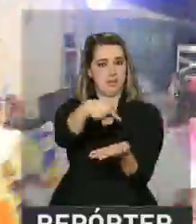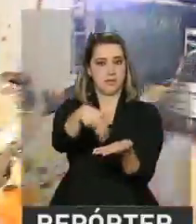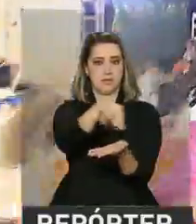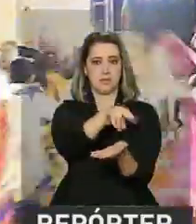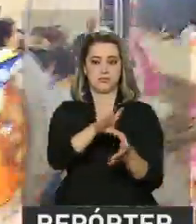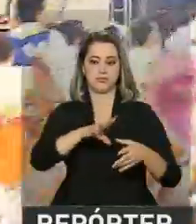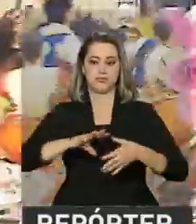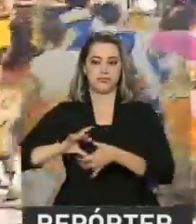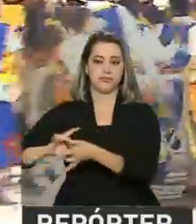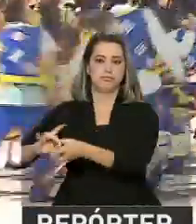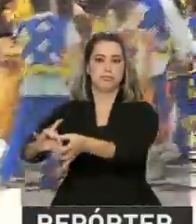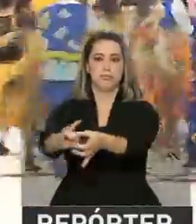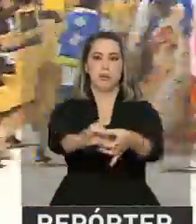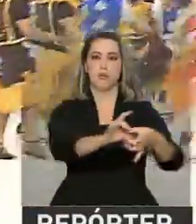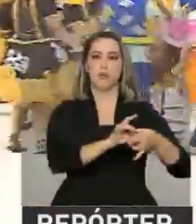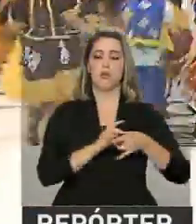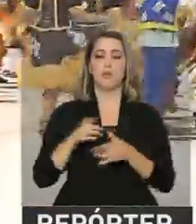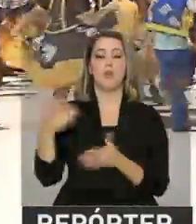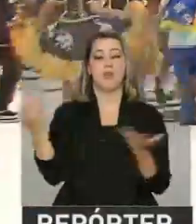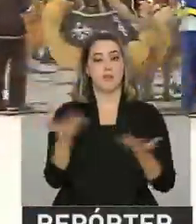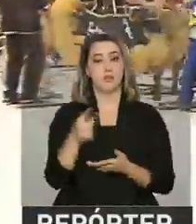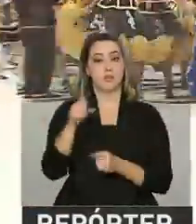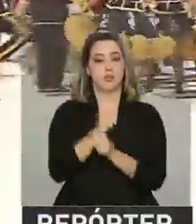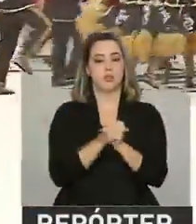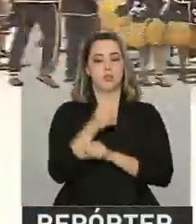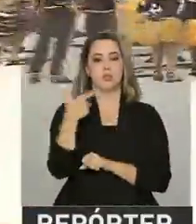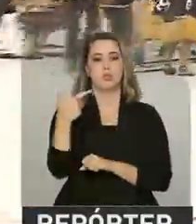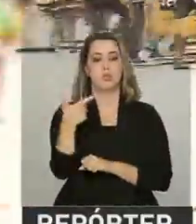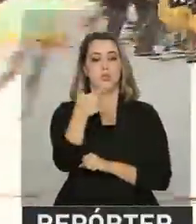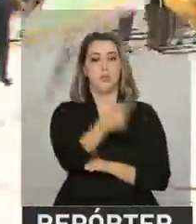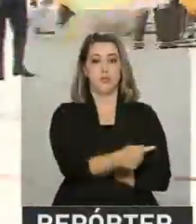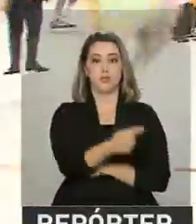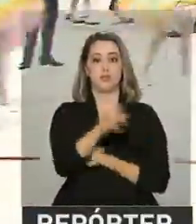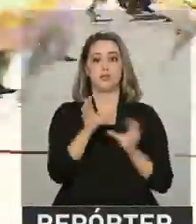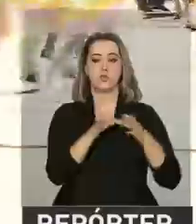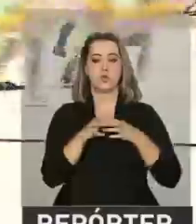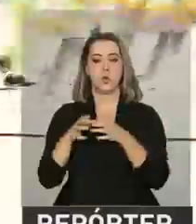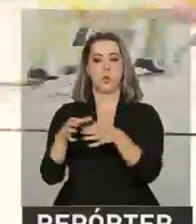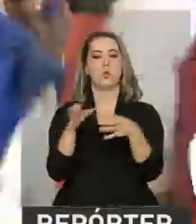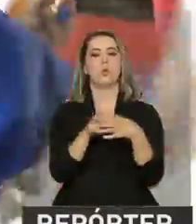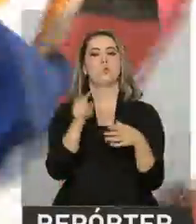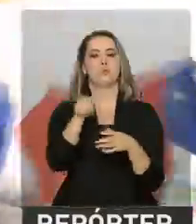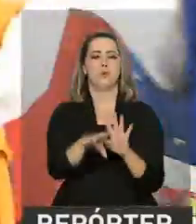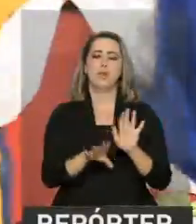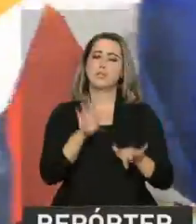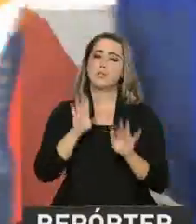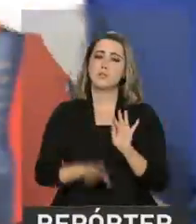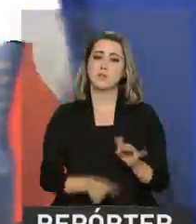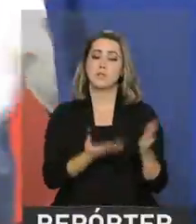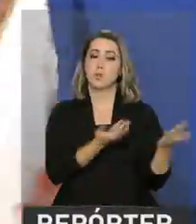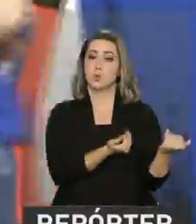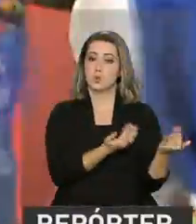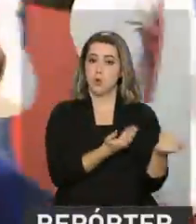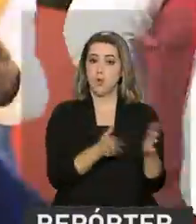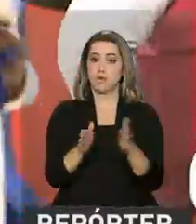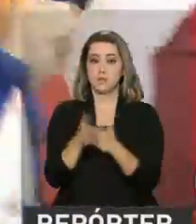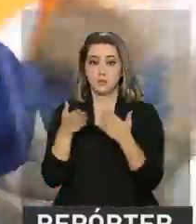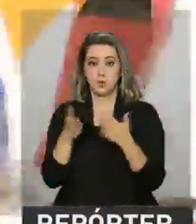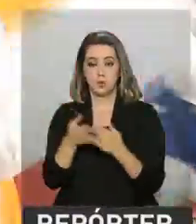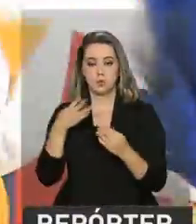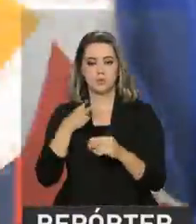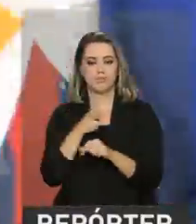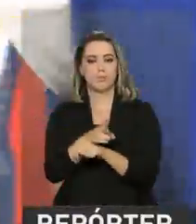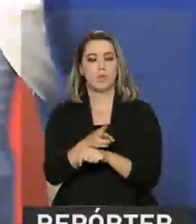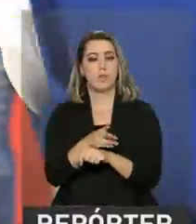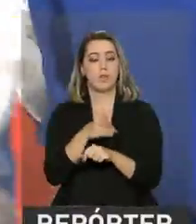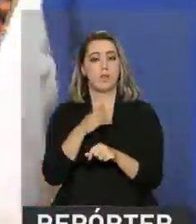ano, 27 grupos participam dessas competições. Em muitos casos, São jovens de periferia que encontram nesse tipo de